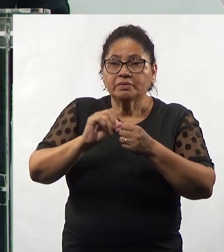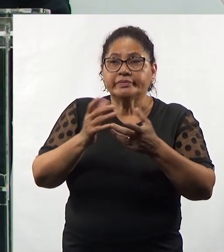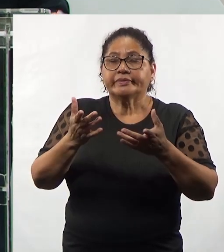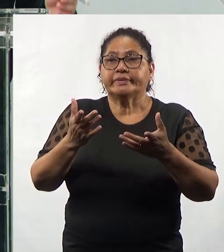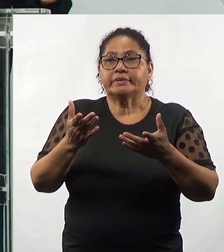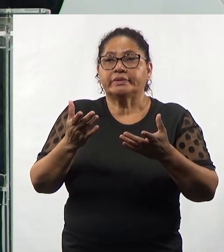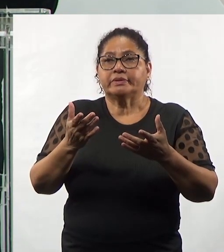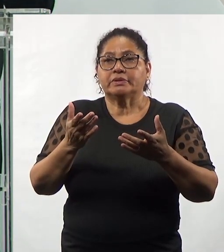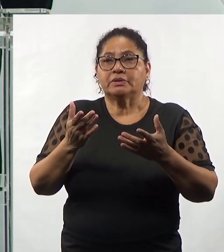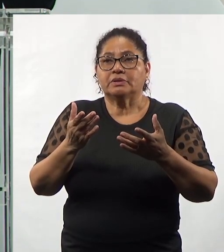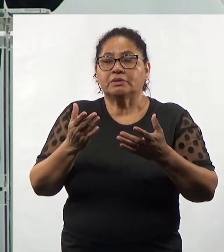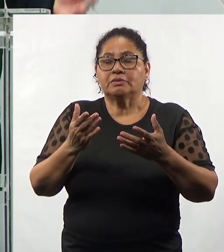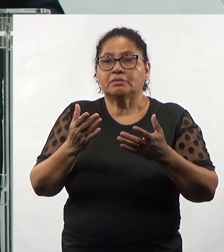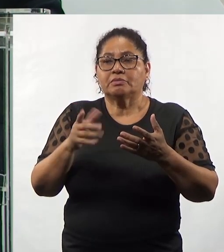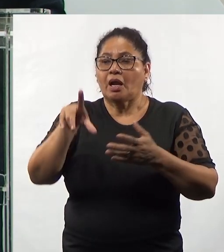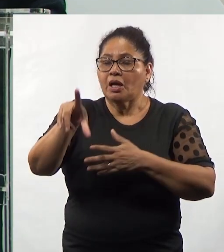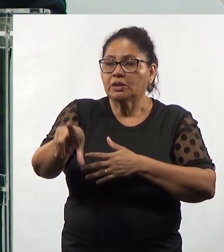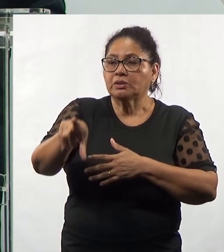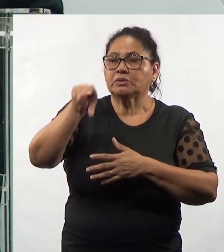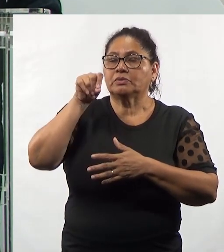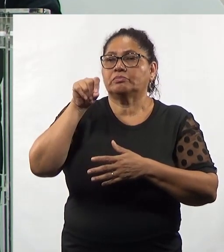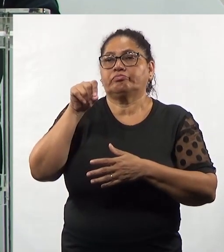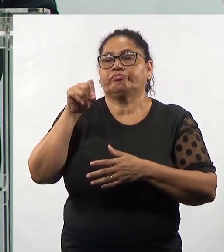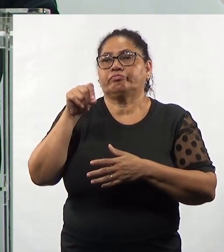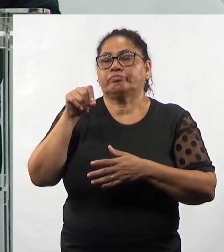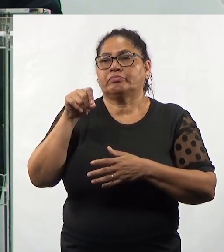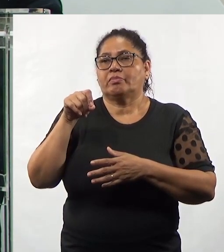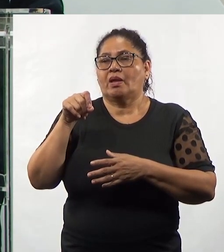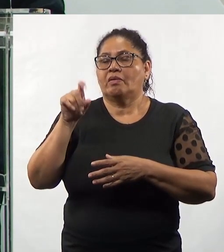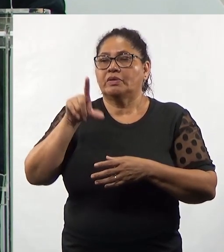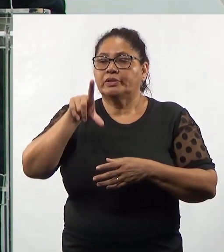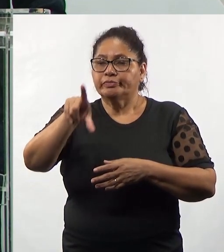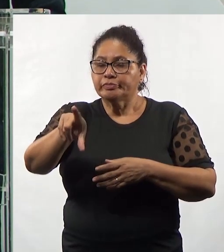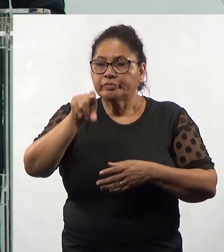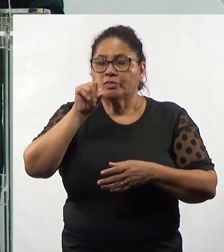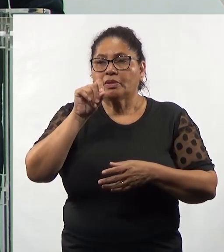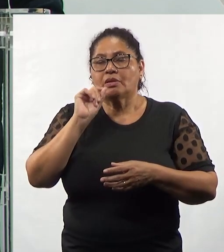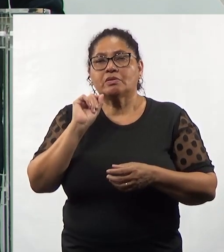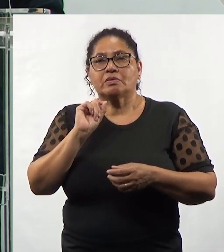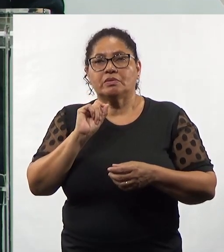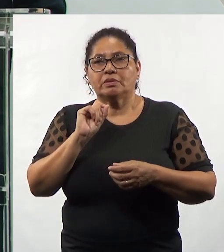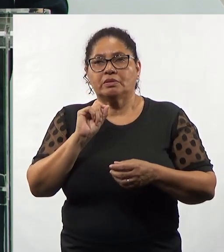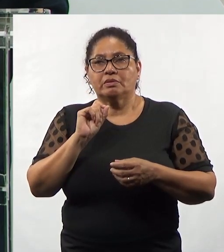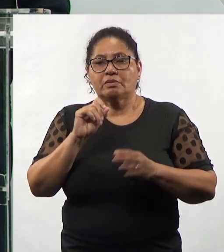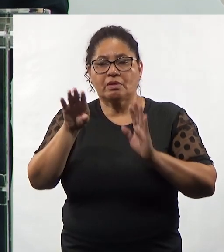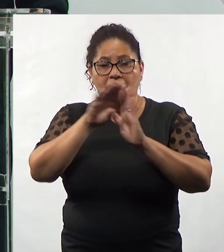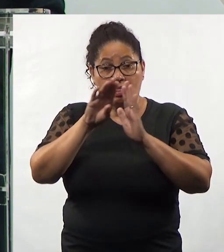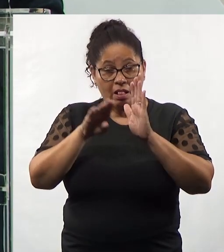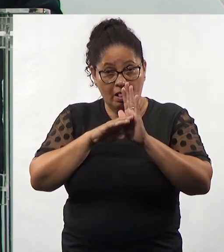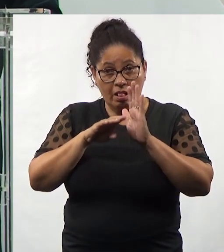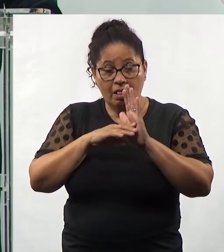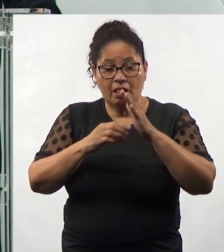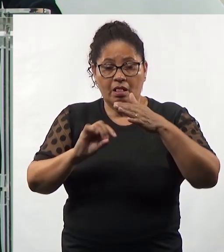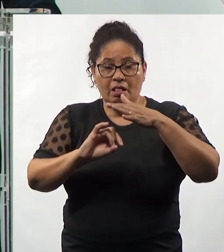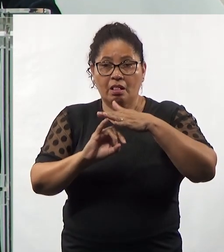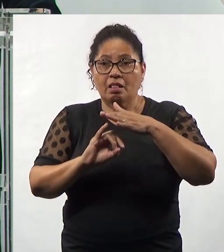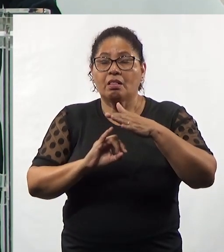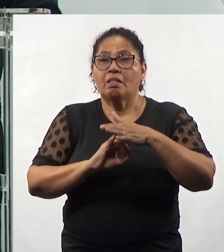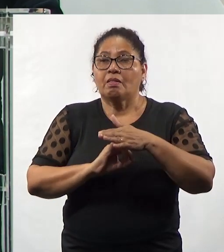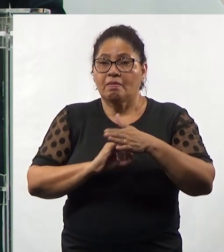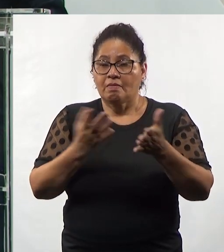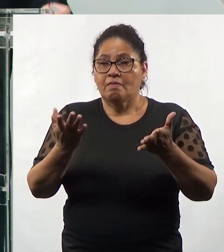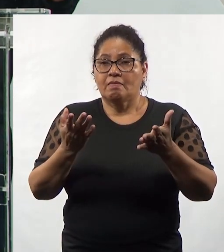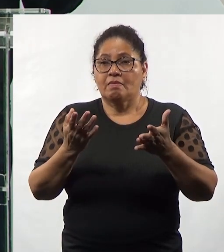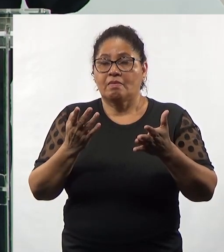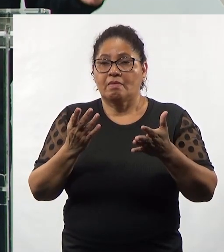colocar ele para seleção, para ver se a gente é selecionado dentro da nossa instituição. E aí